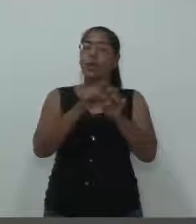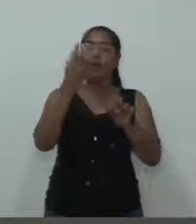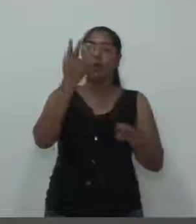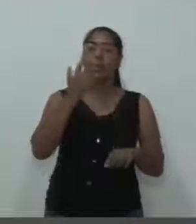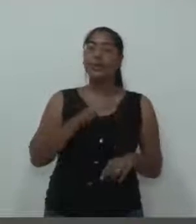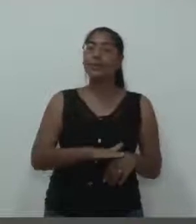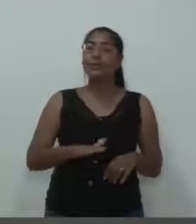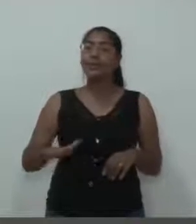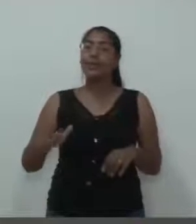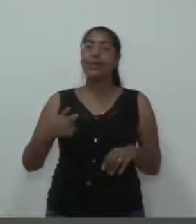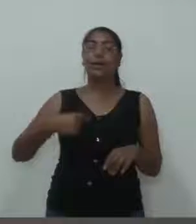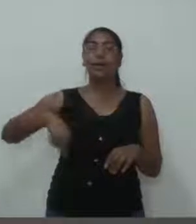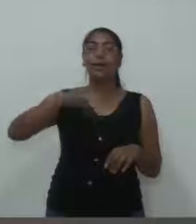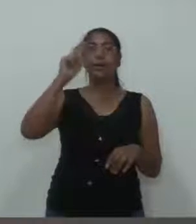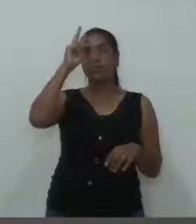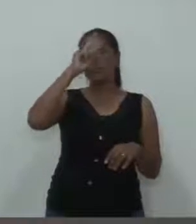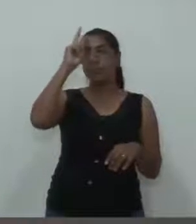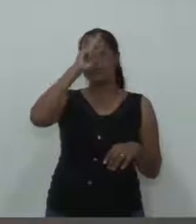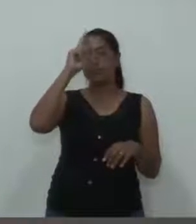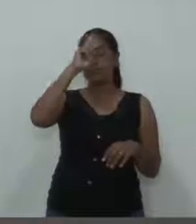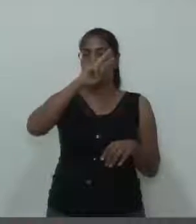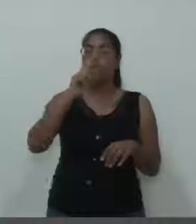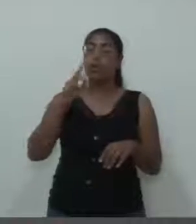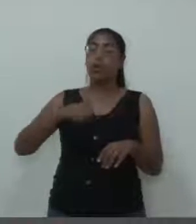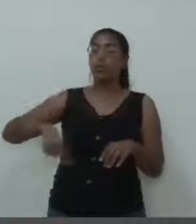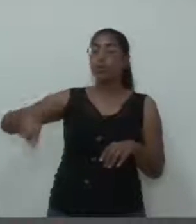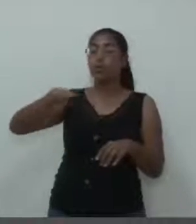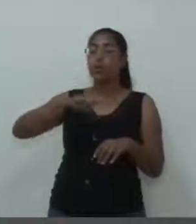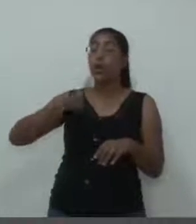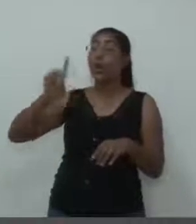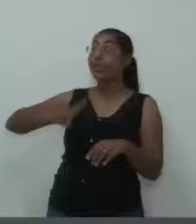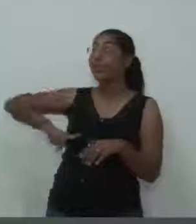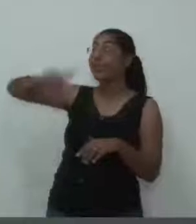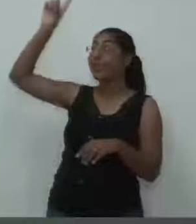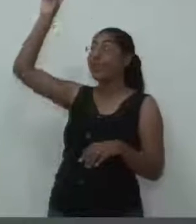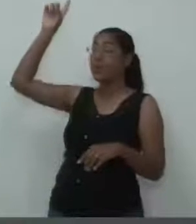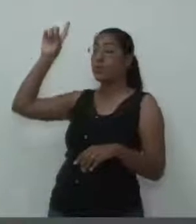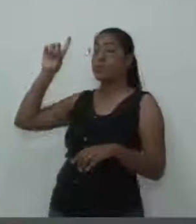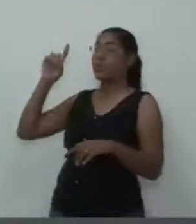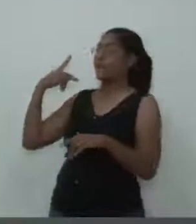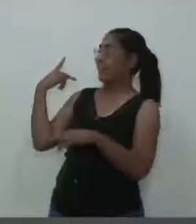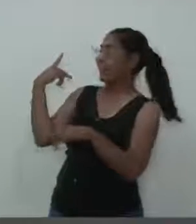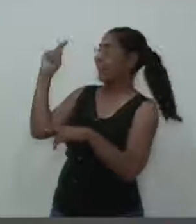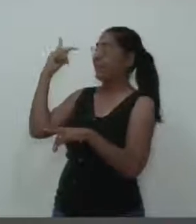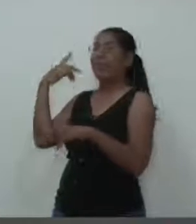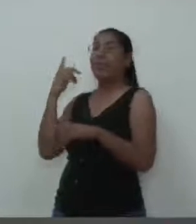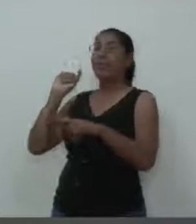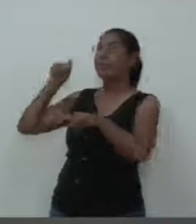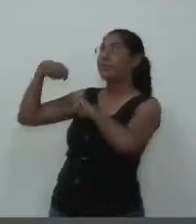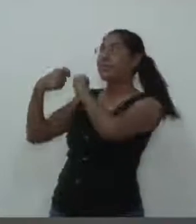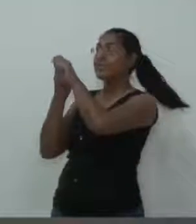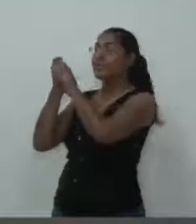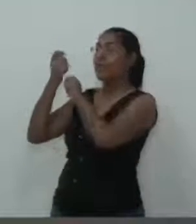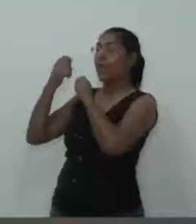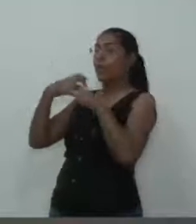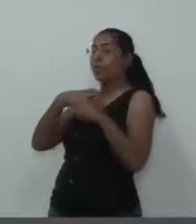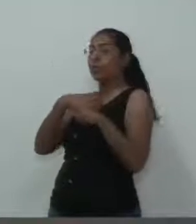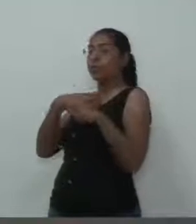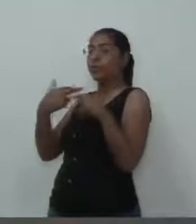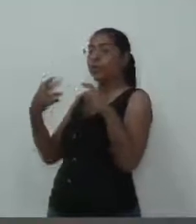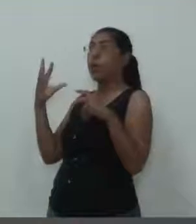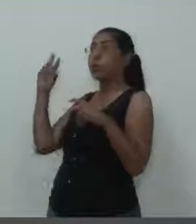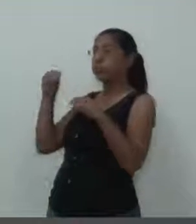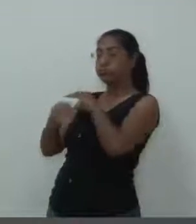são criadas imagem e semelhança de Deus. E podemos incluir também aqui os excluídos, né? A questão da LGBT. Evoca